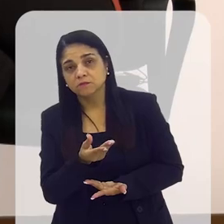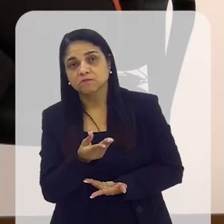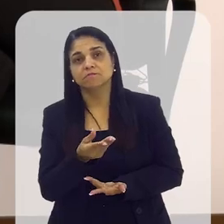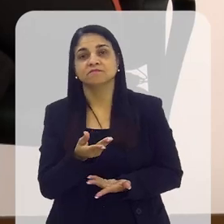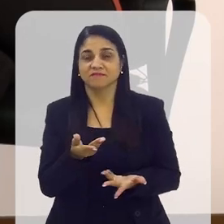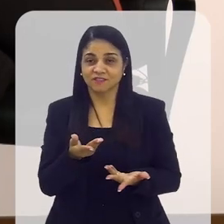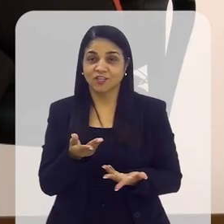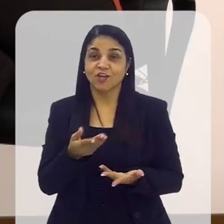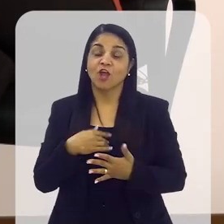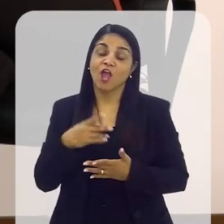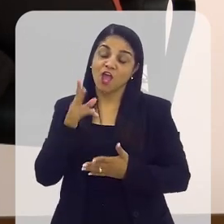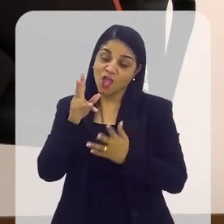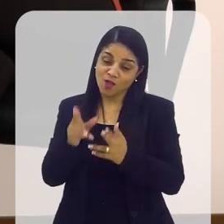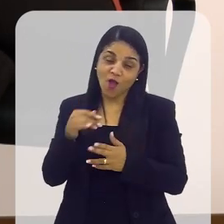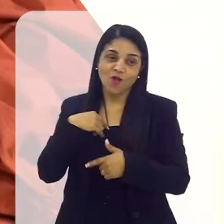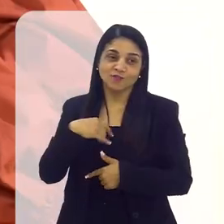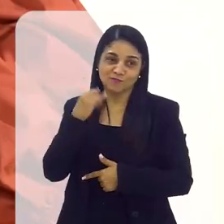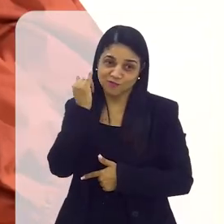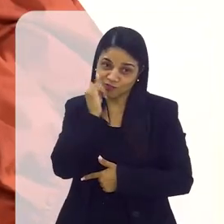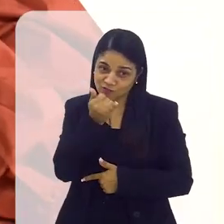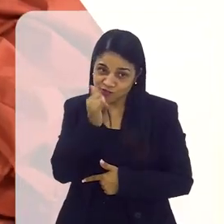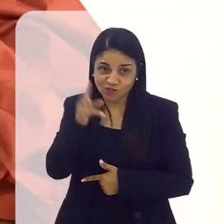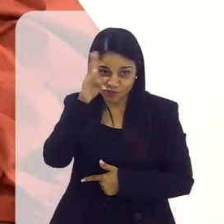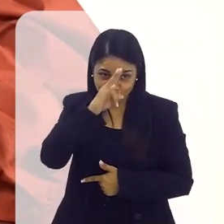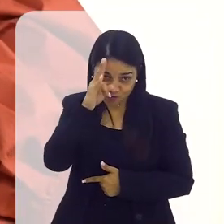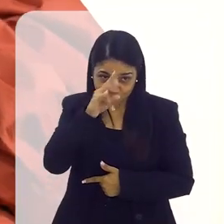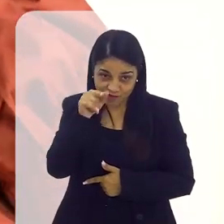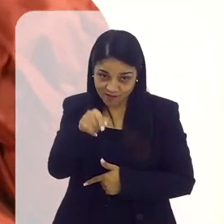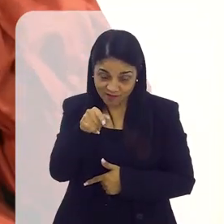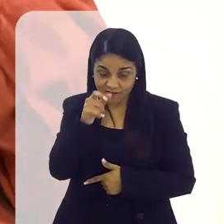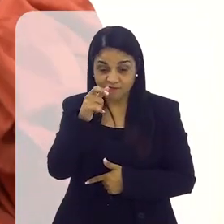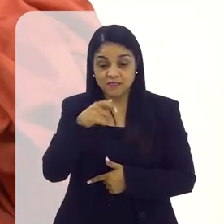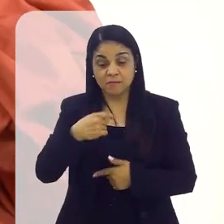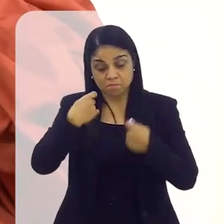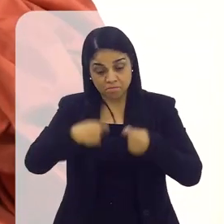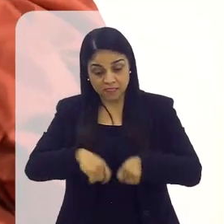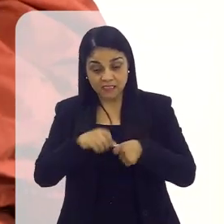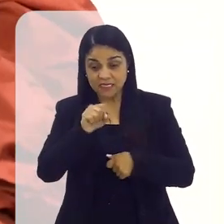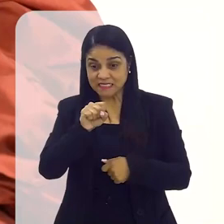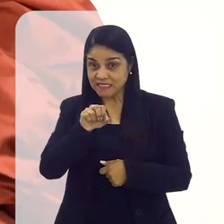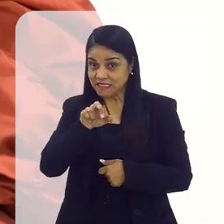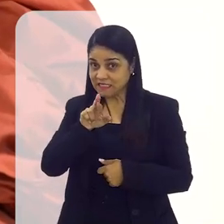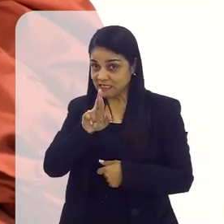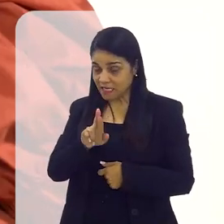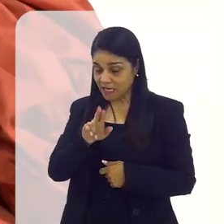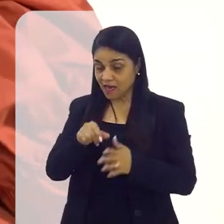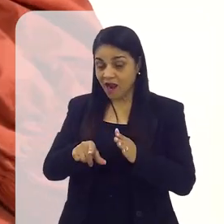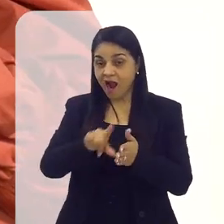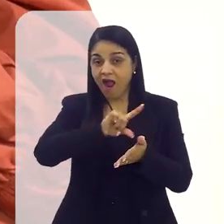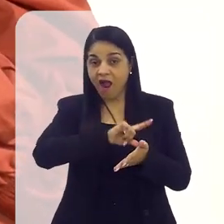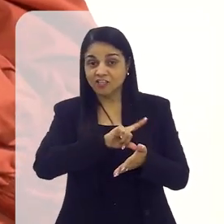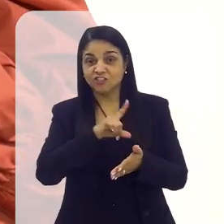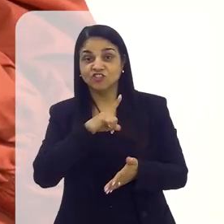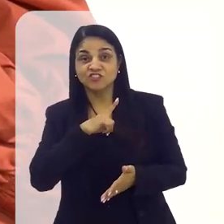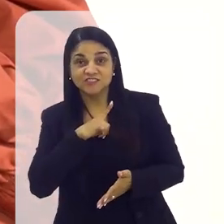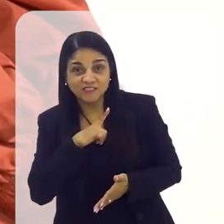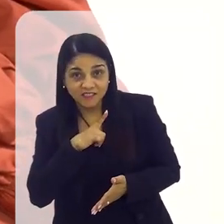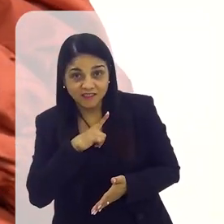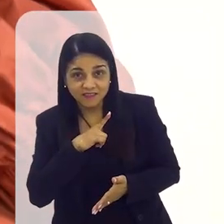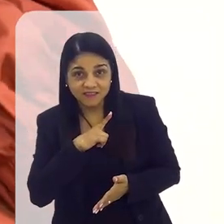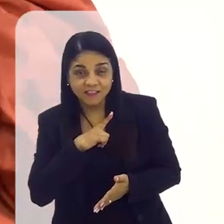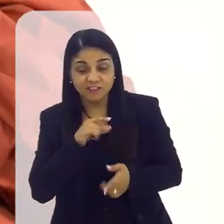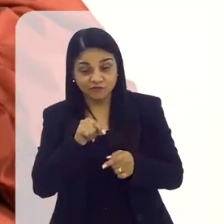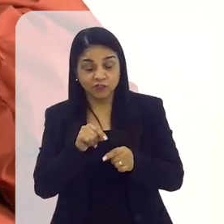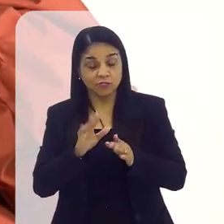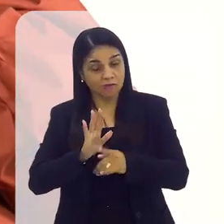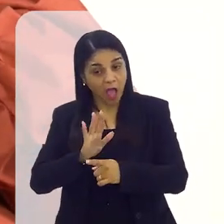que o fazedor de história fala. Você tem que ser antes de ter. Quando você é alguma coisa para alguém,